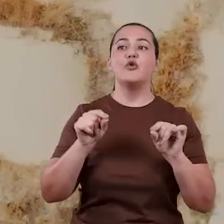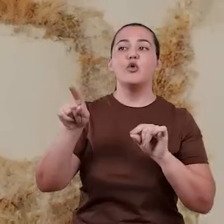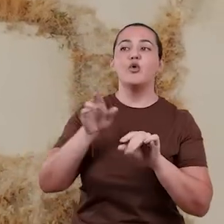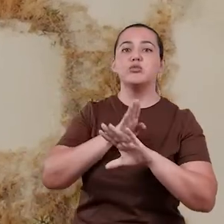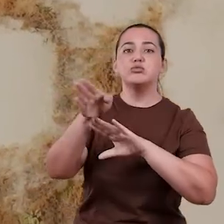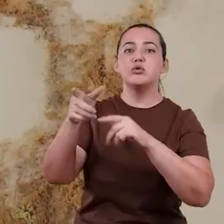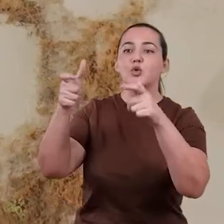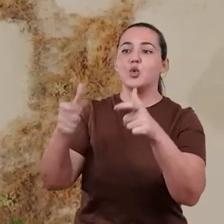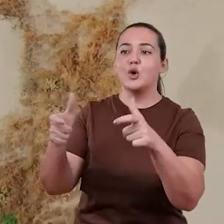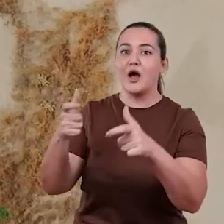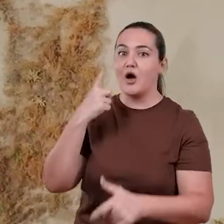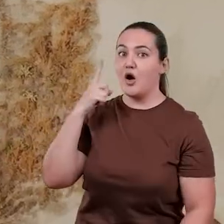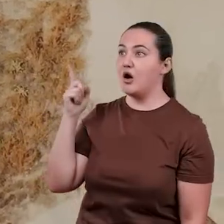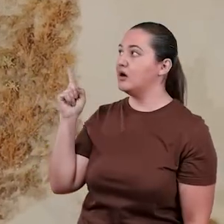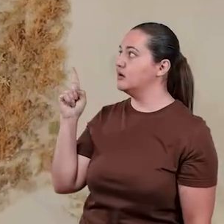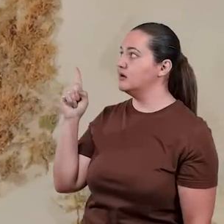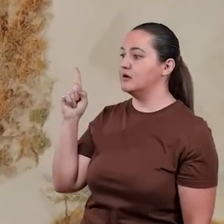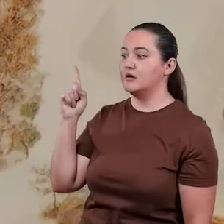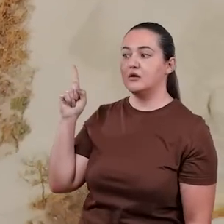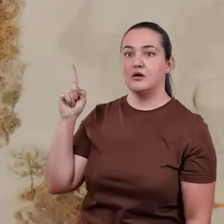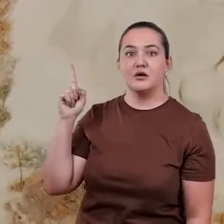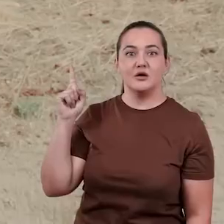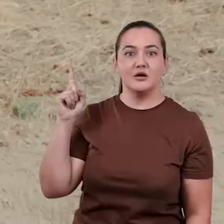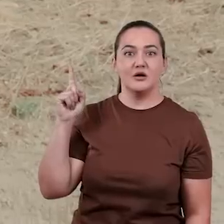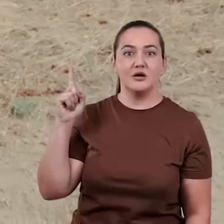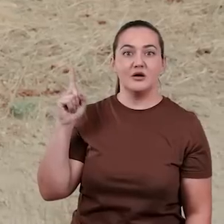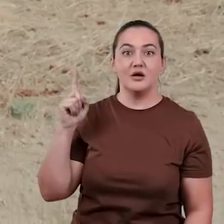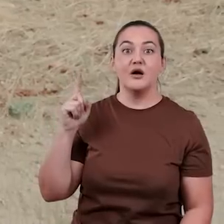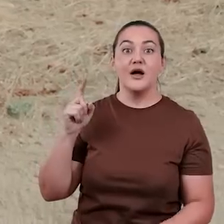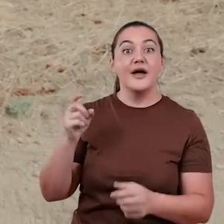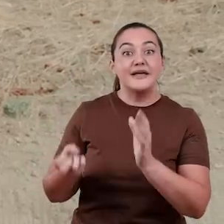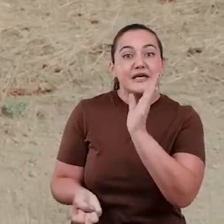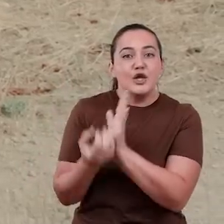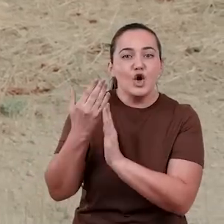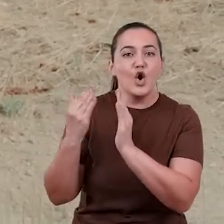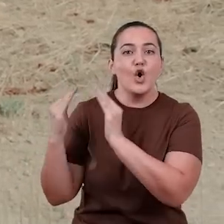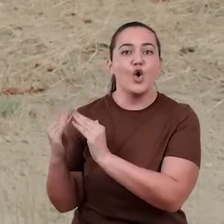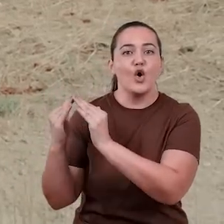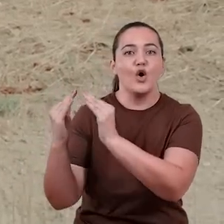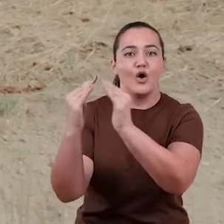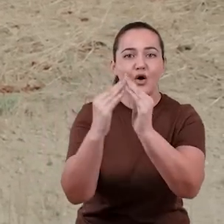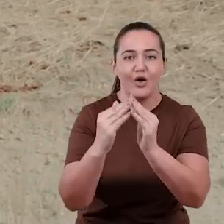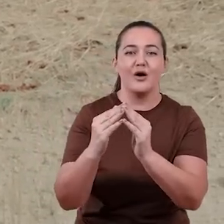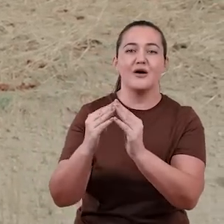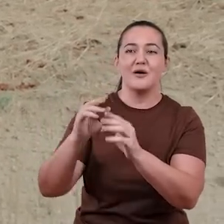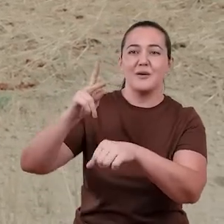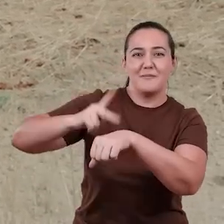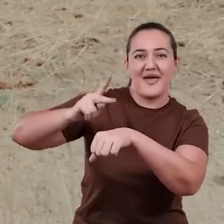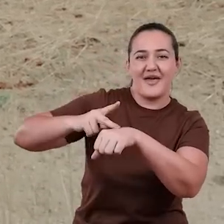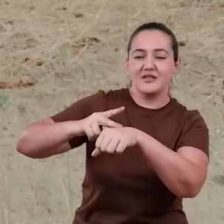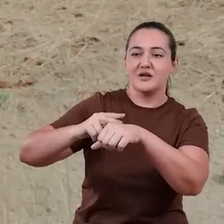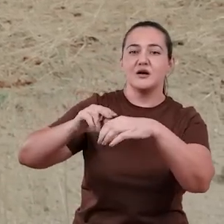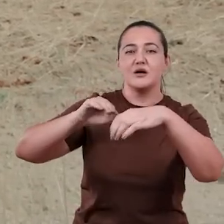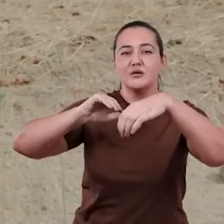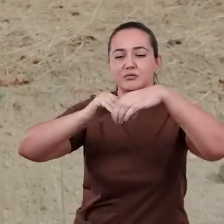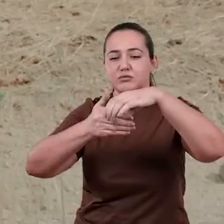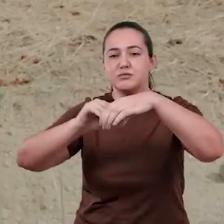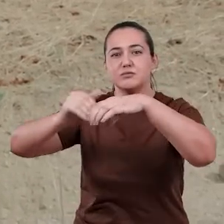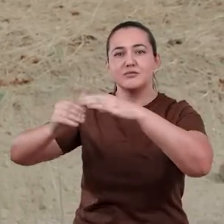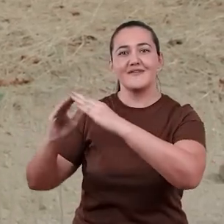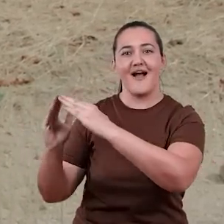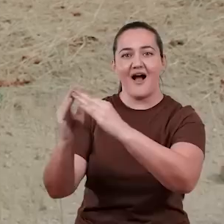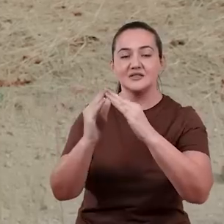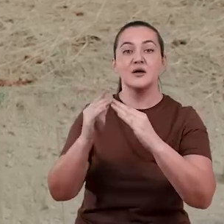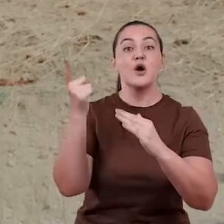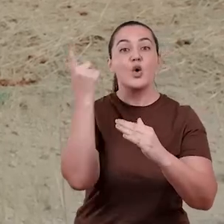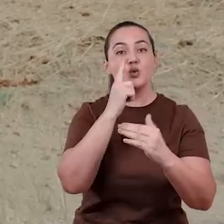civilização para procurar uma vida mais austera, mais perto de Deus, uma vida mais virtuosa, para lembrar a filosofia dos